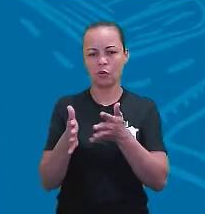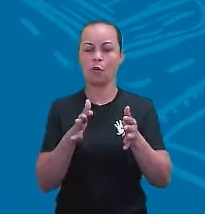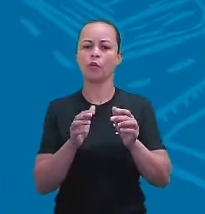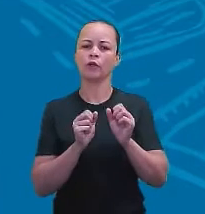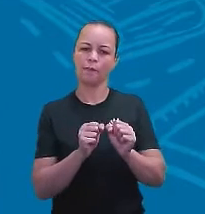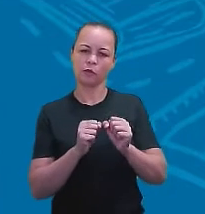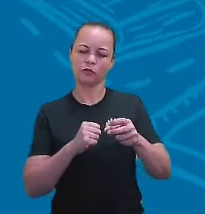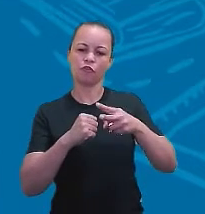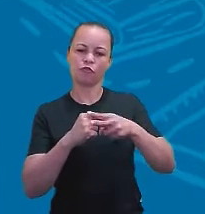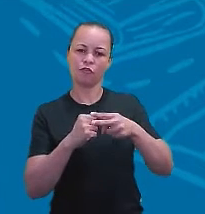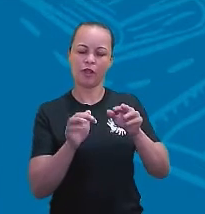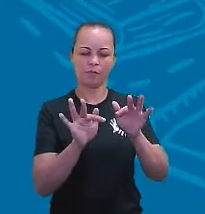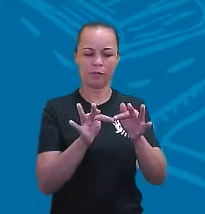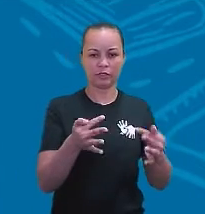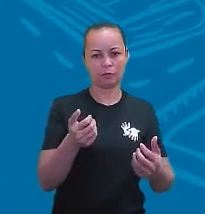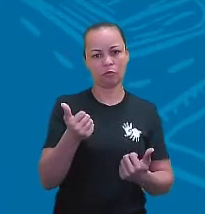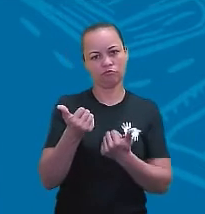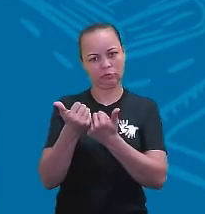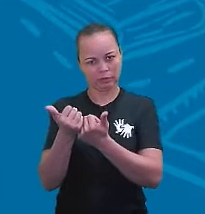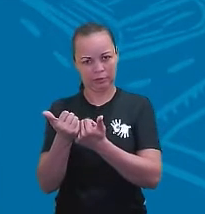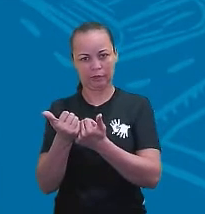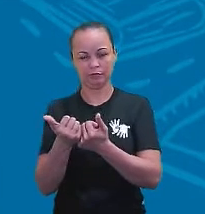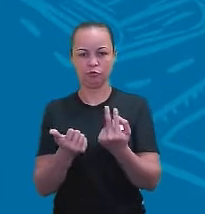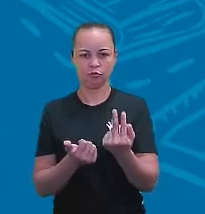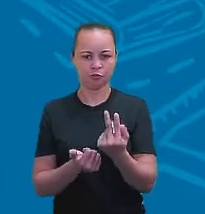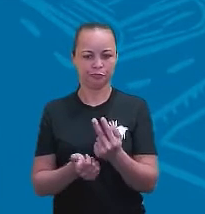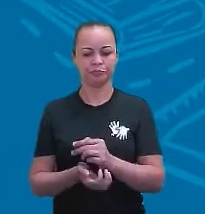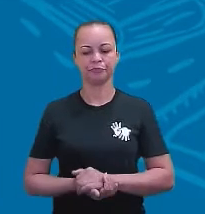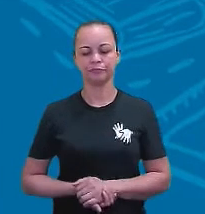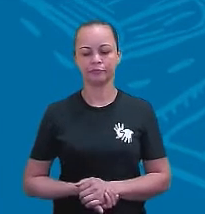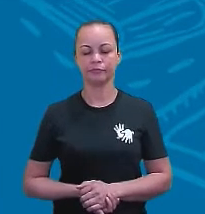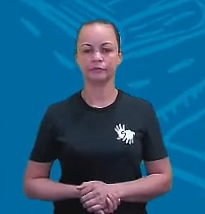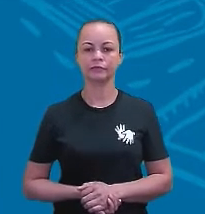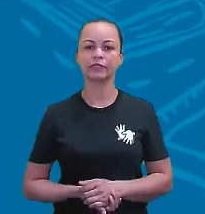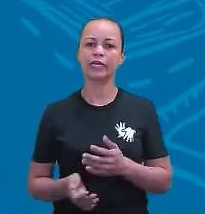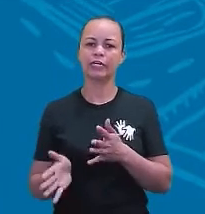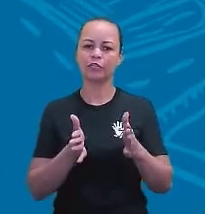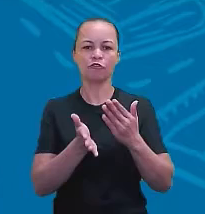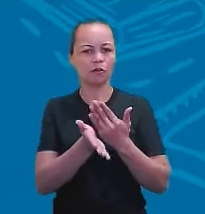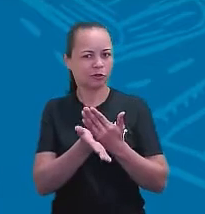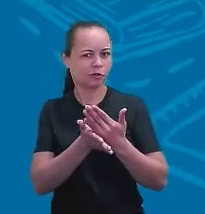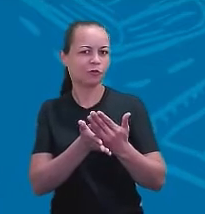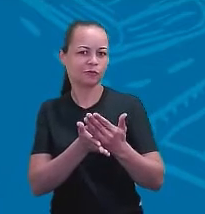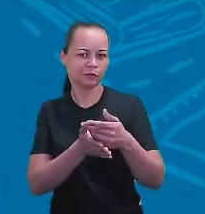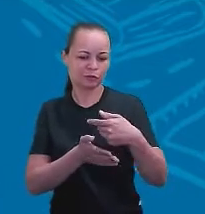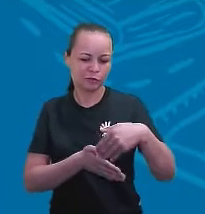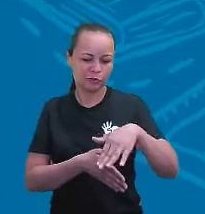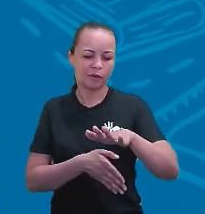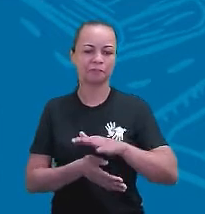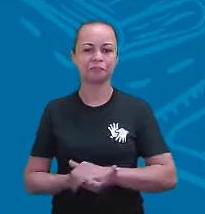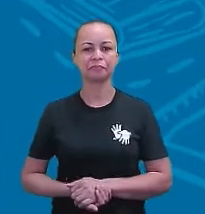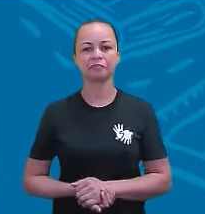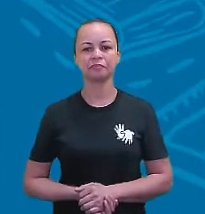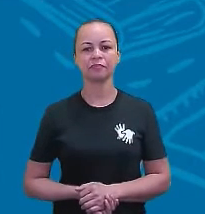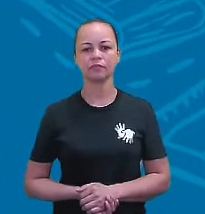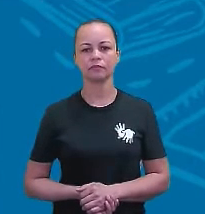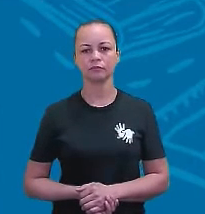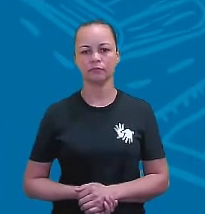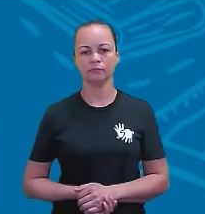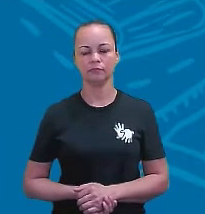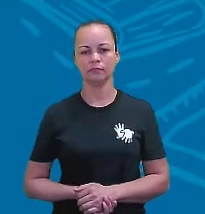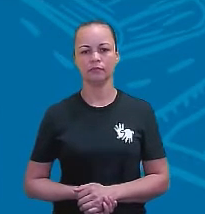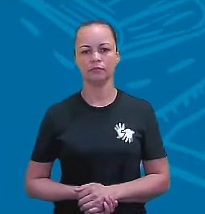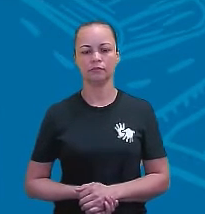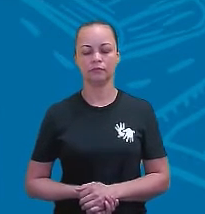ou pode ser o verbo auxiliar. Ok? Então, let's continue. Vamos continuar. Bom,